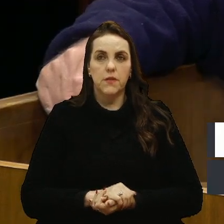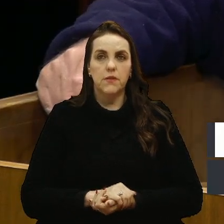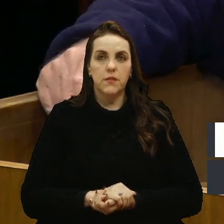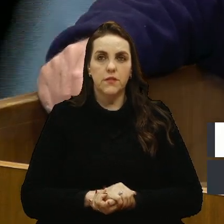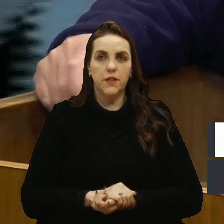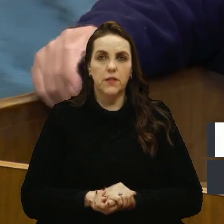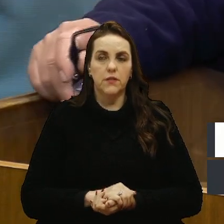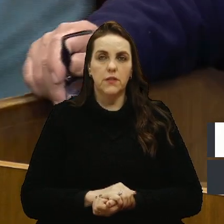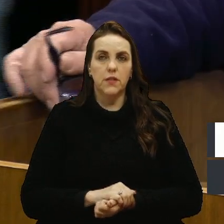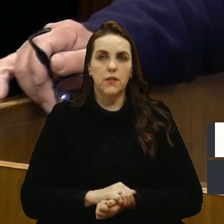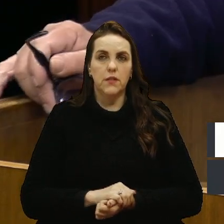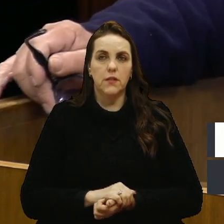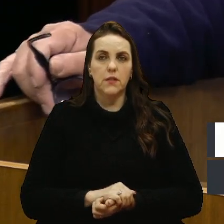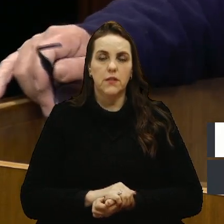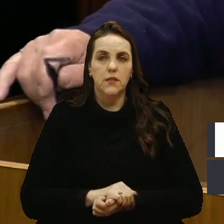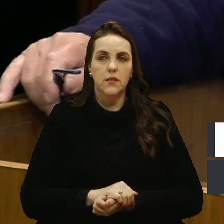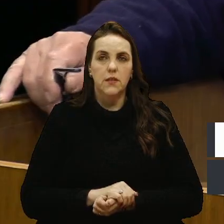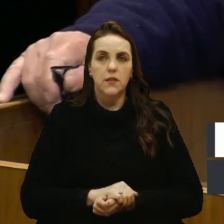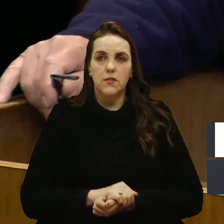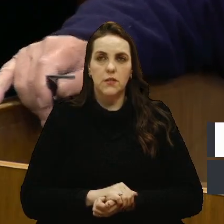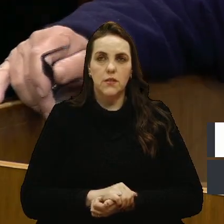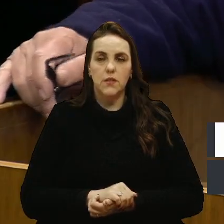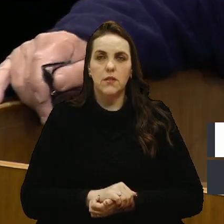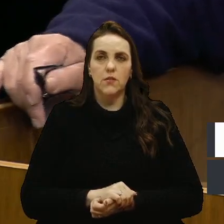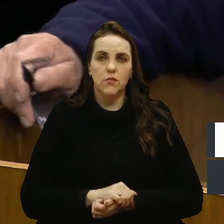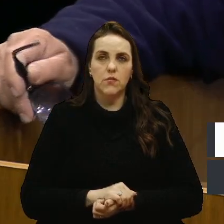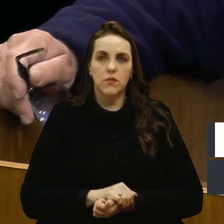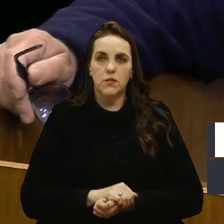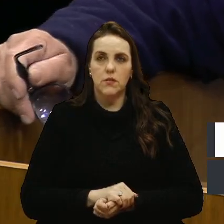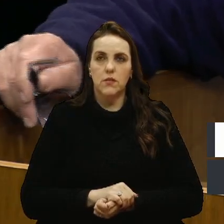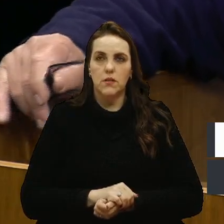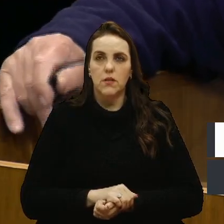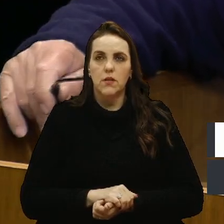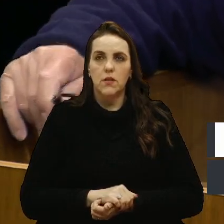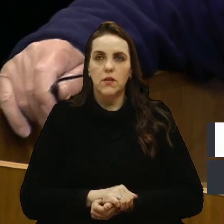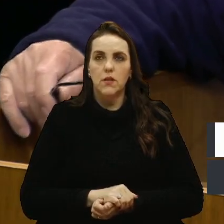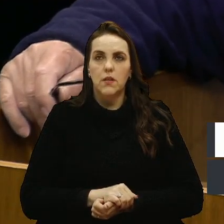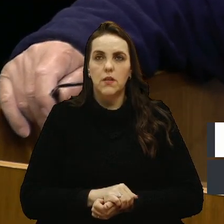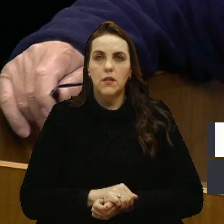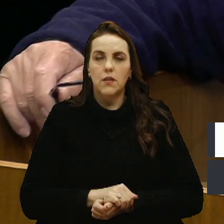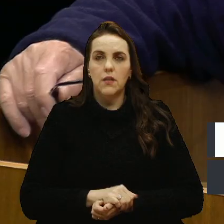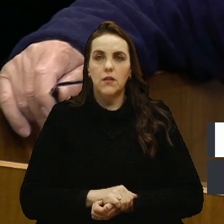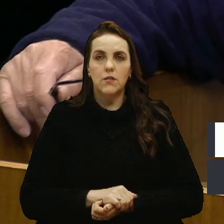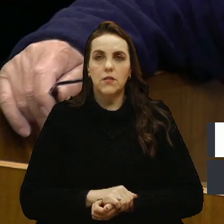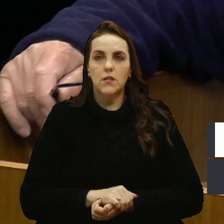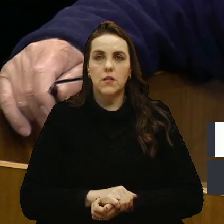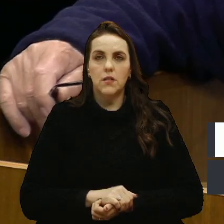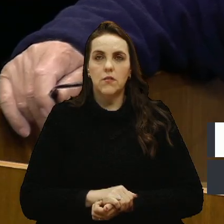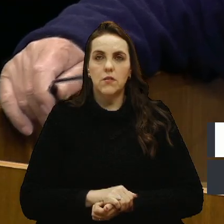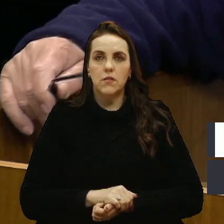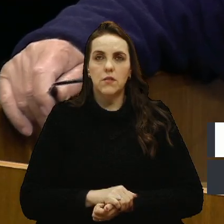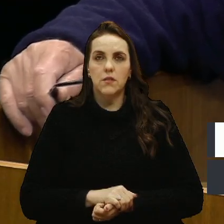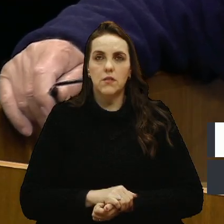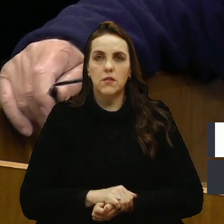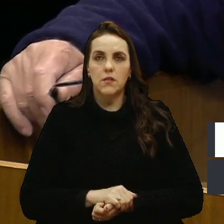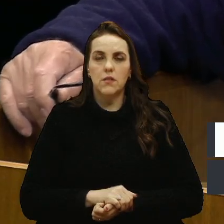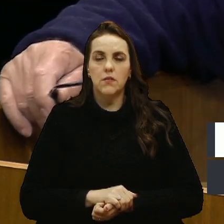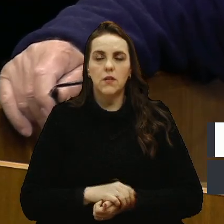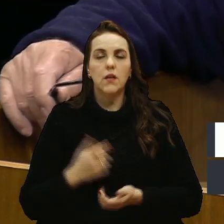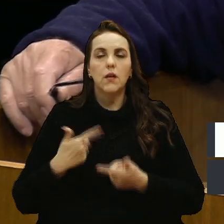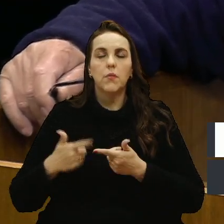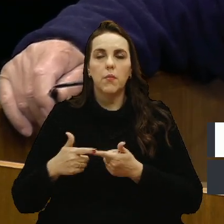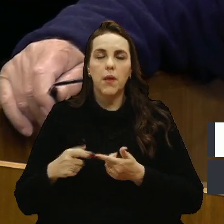E olha, eles estão com problema de não repasse aos médicos, né? Por isso que o contrato está